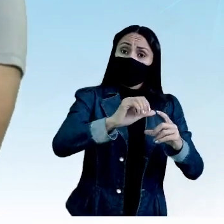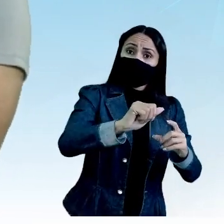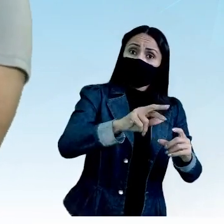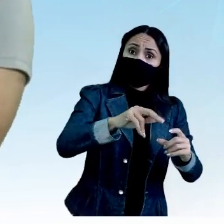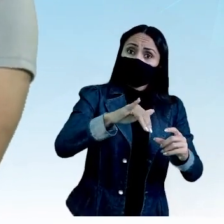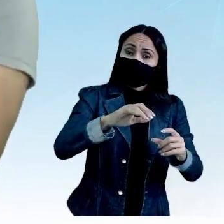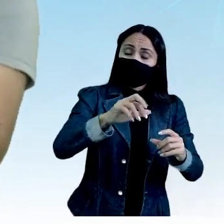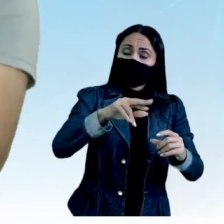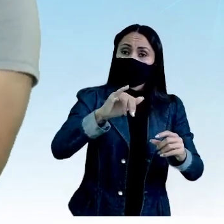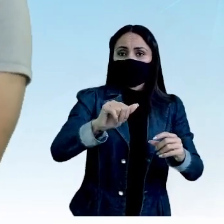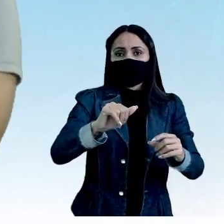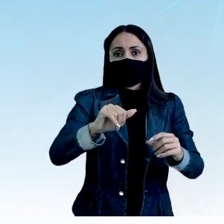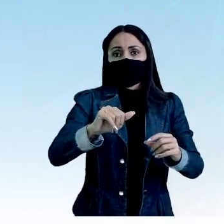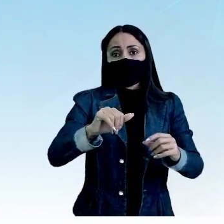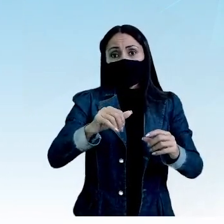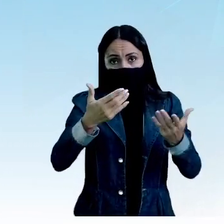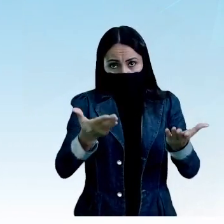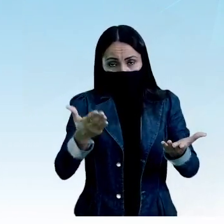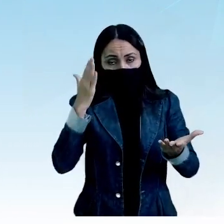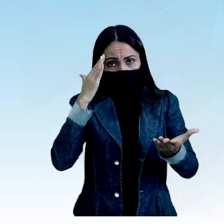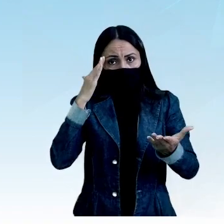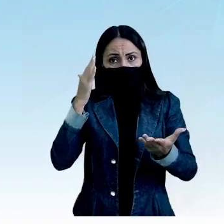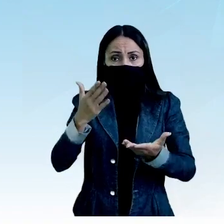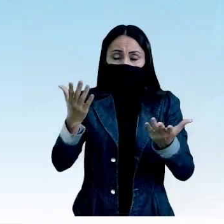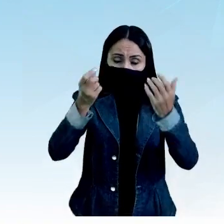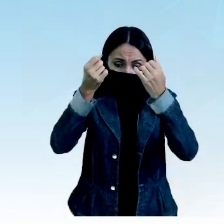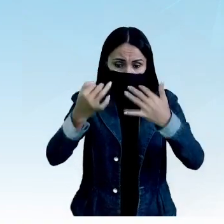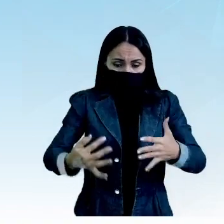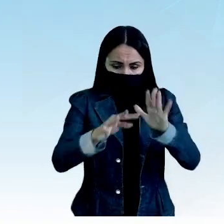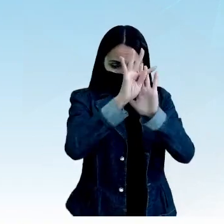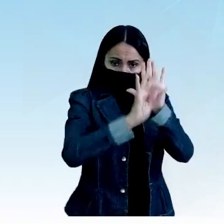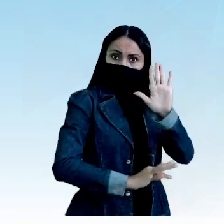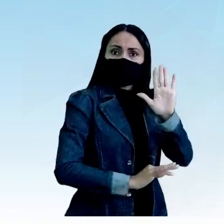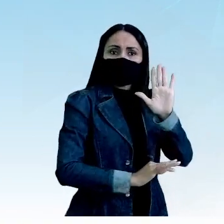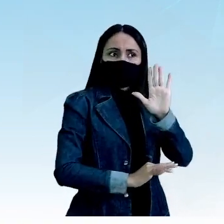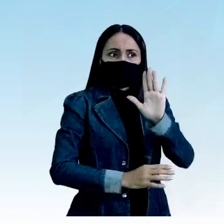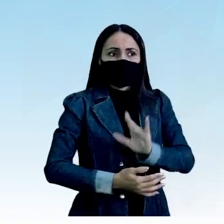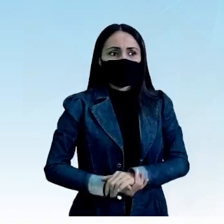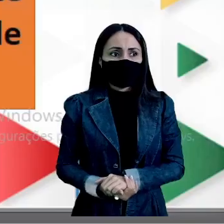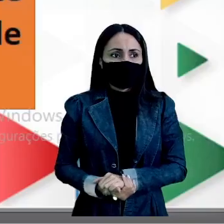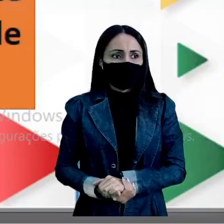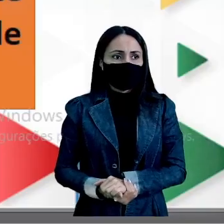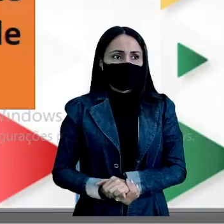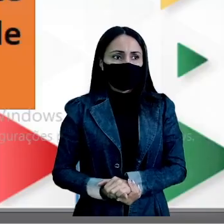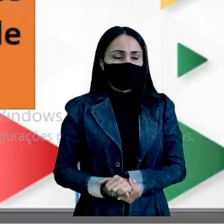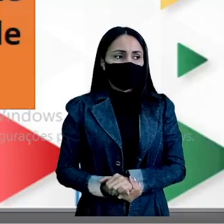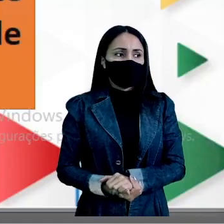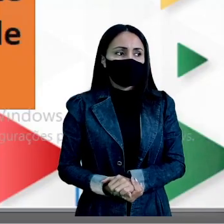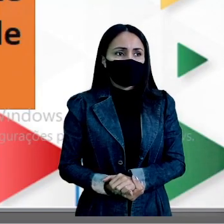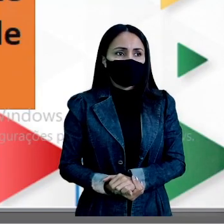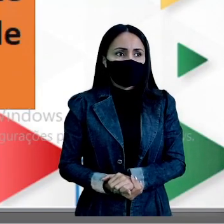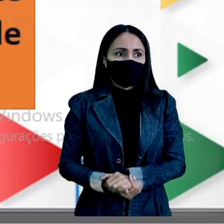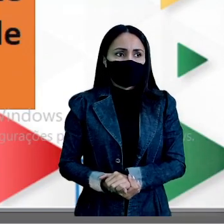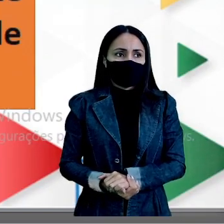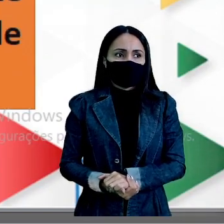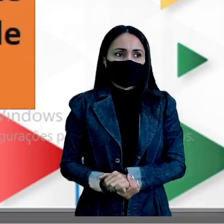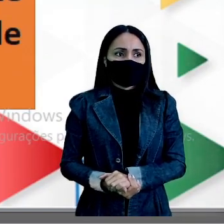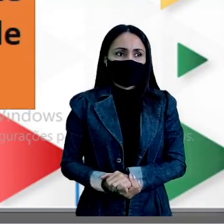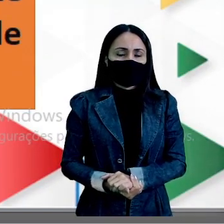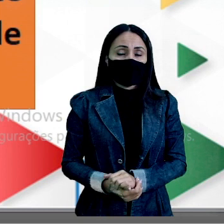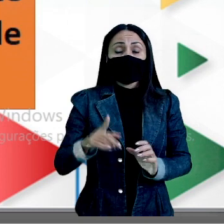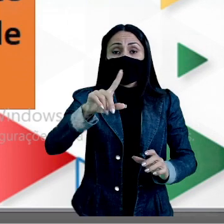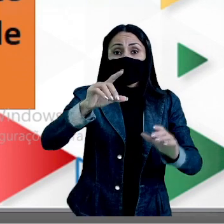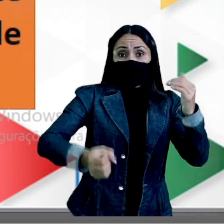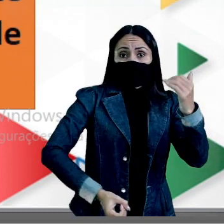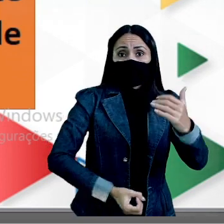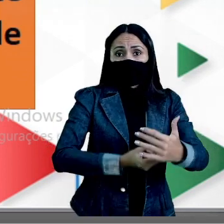essa rasteira, foi o que ele falou aí no texto, né? Podemos prosseguir. Quanto ao surgimento do